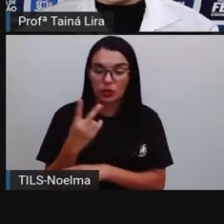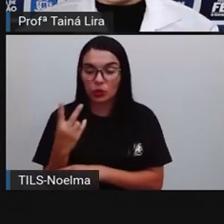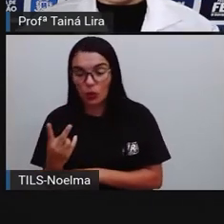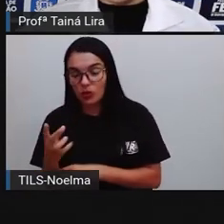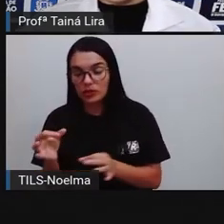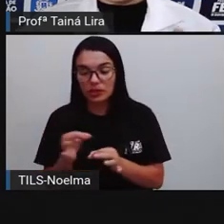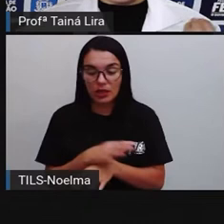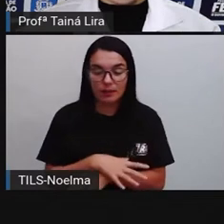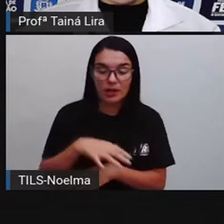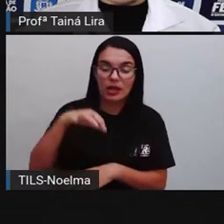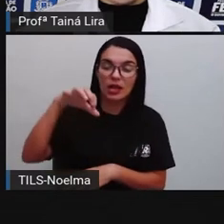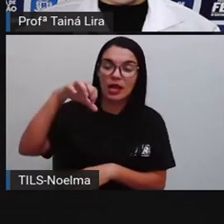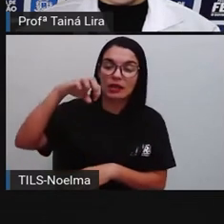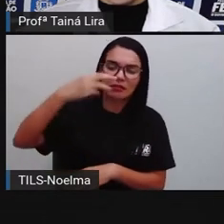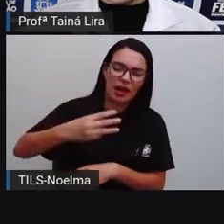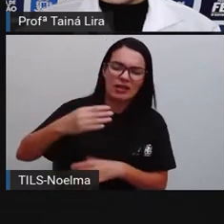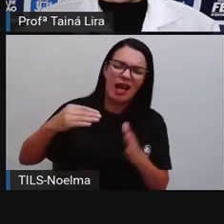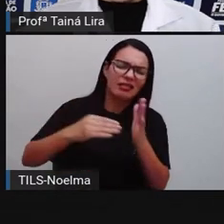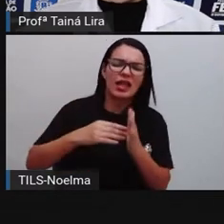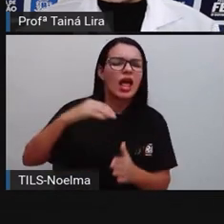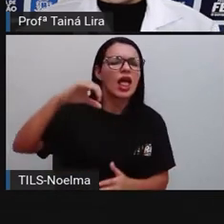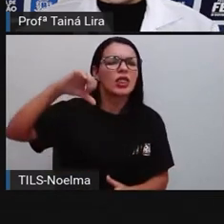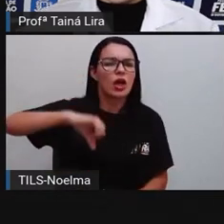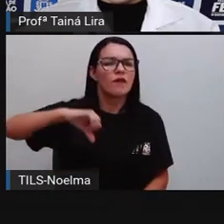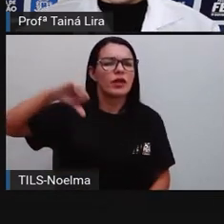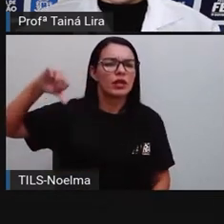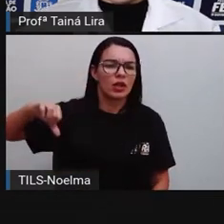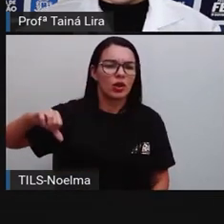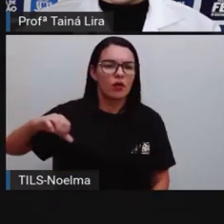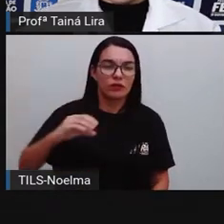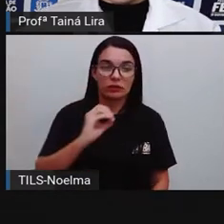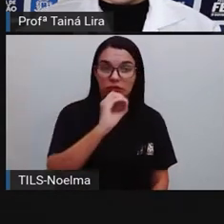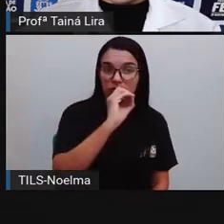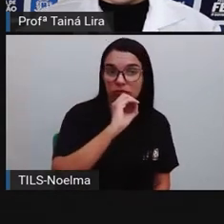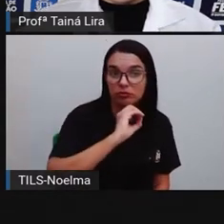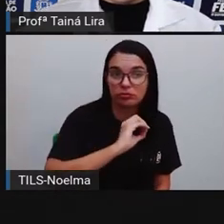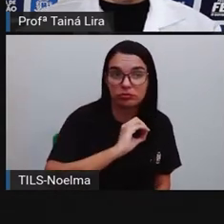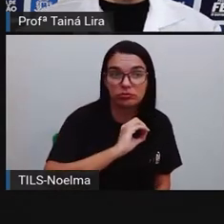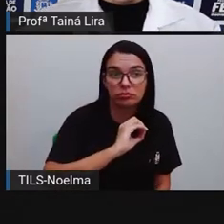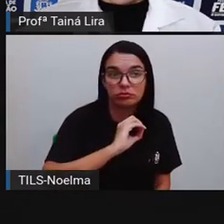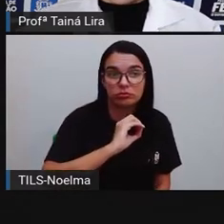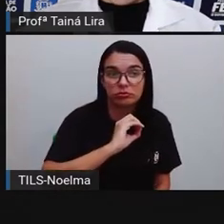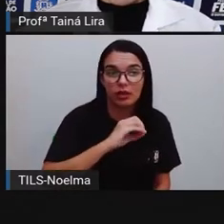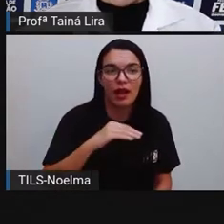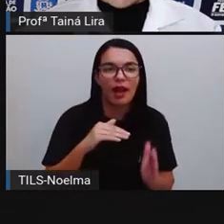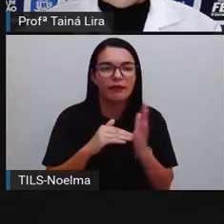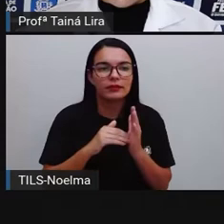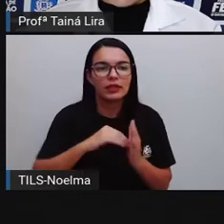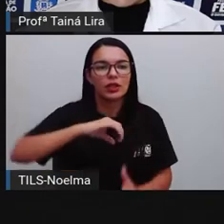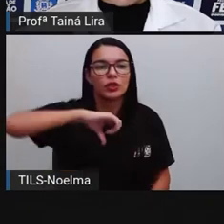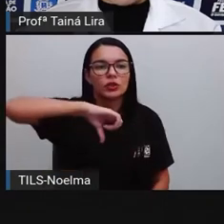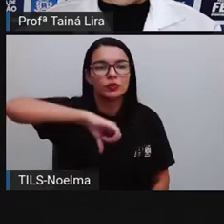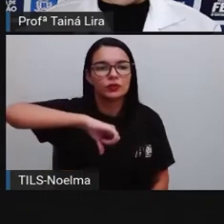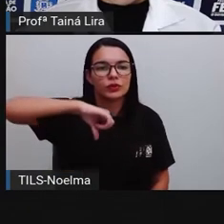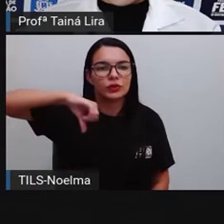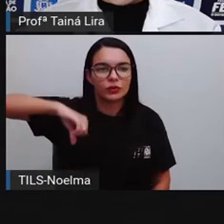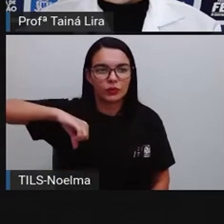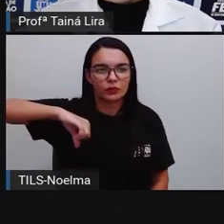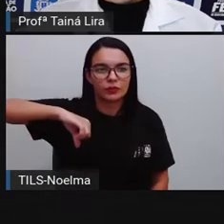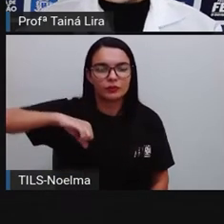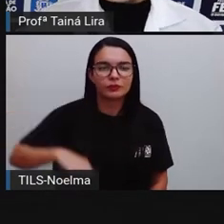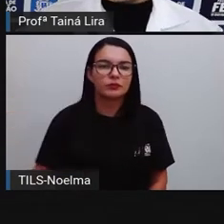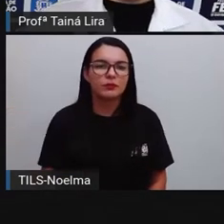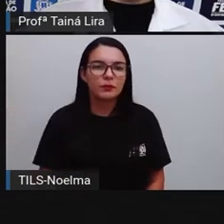até o 9 essa tabela vai do 0 até o quanto e o 99